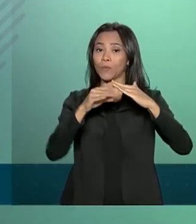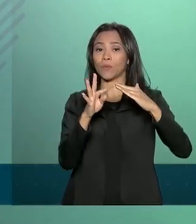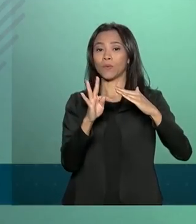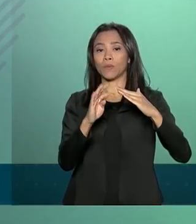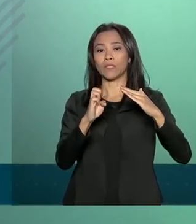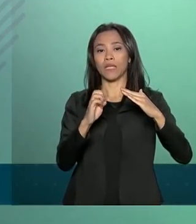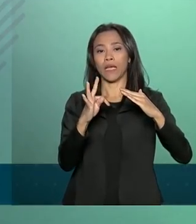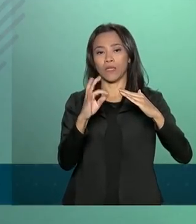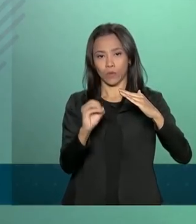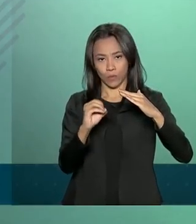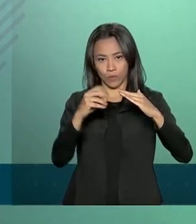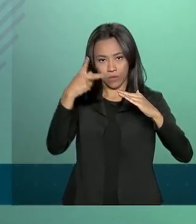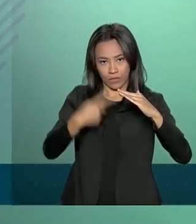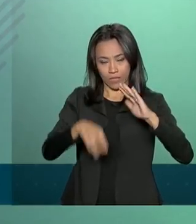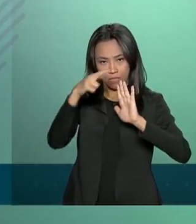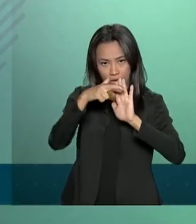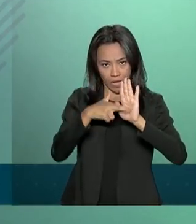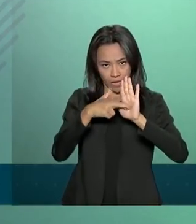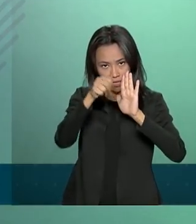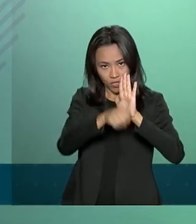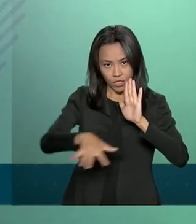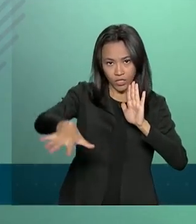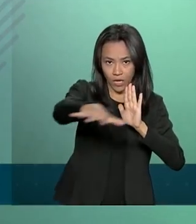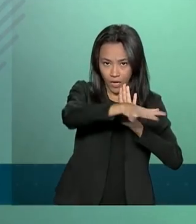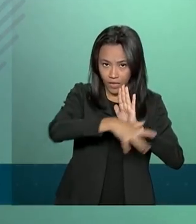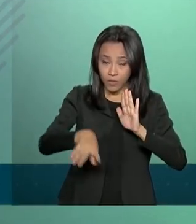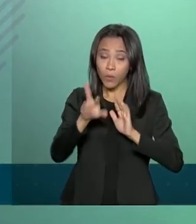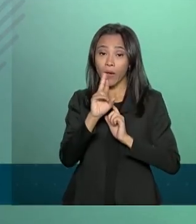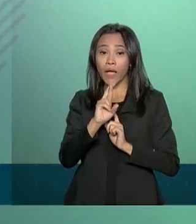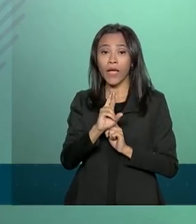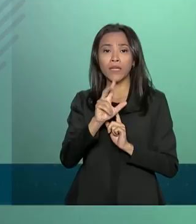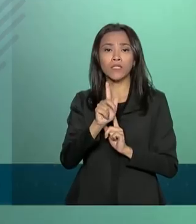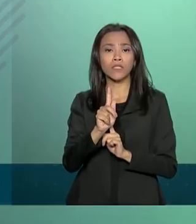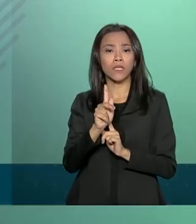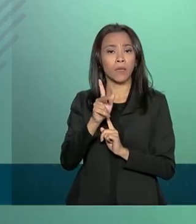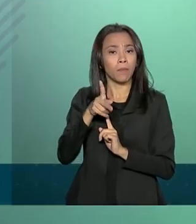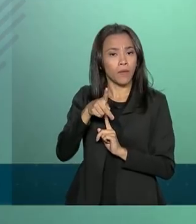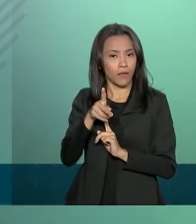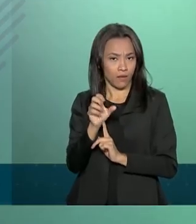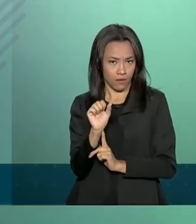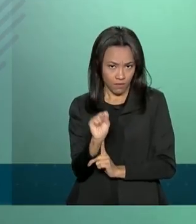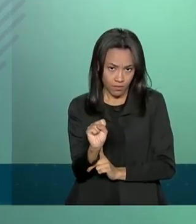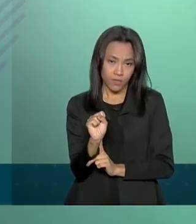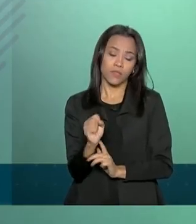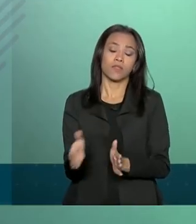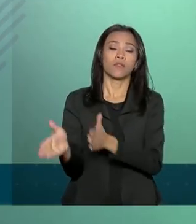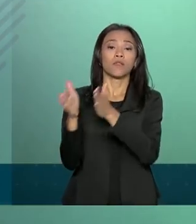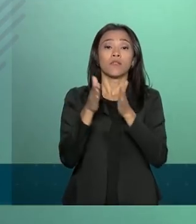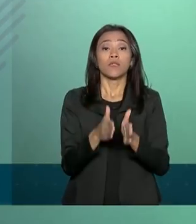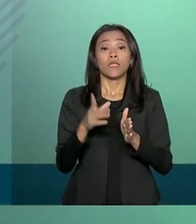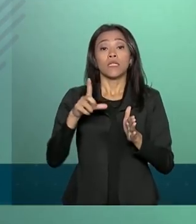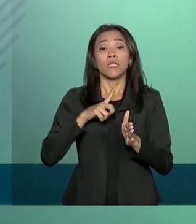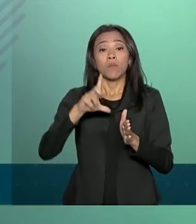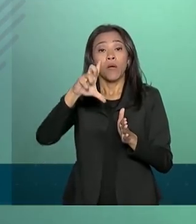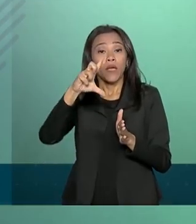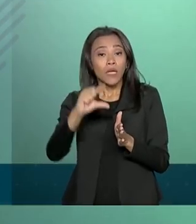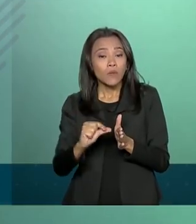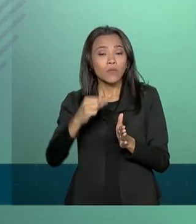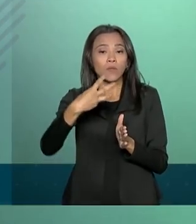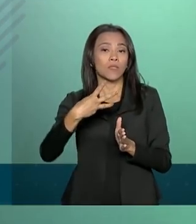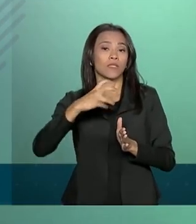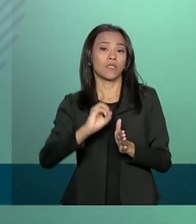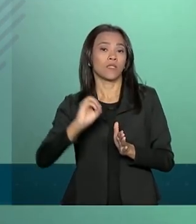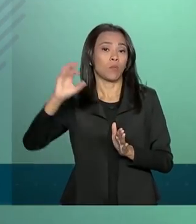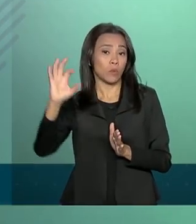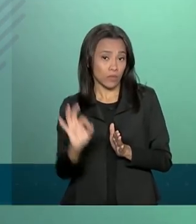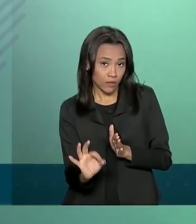da previdência social rgps e com a redução de 30 por cento da parcela